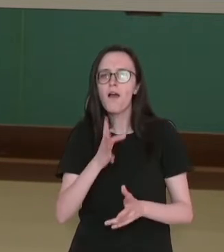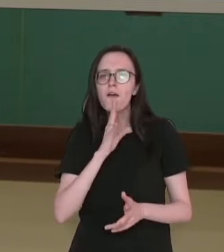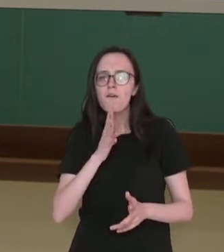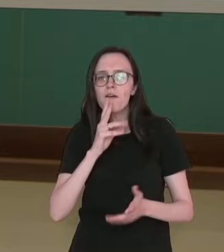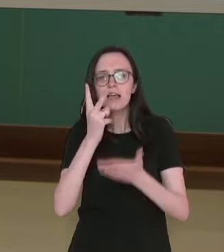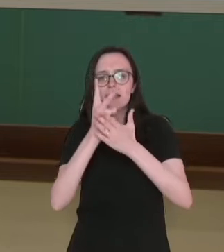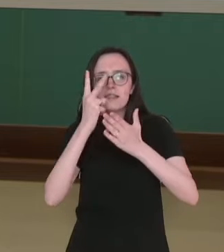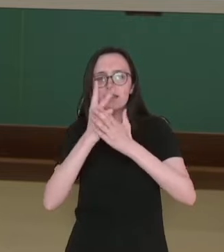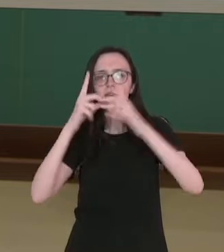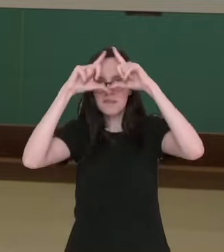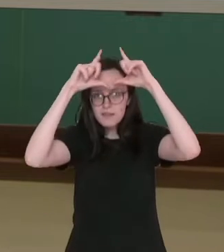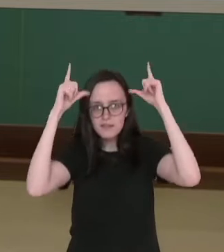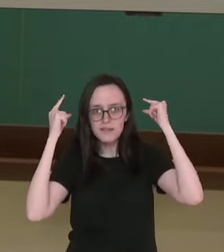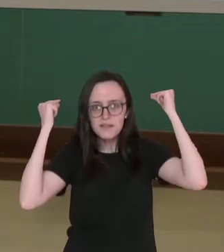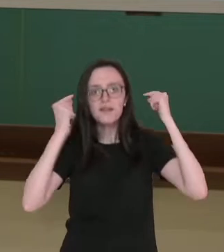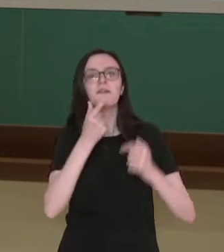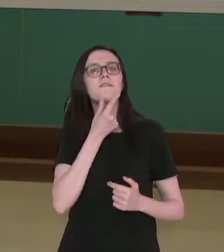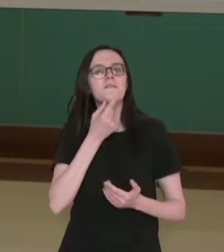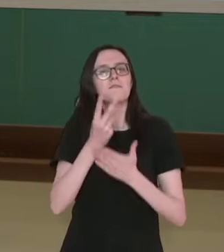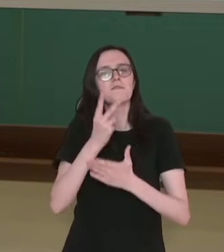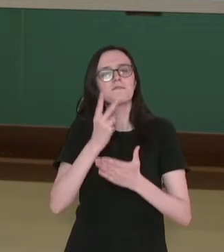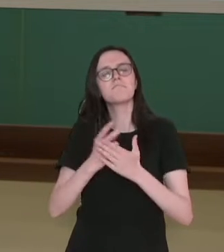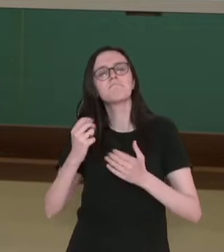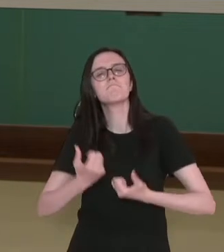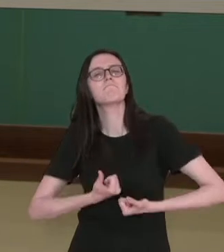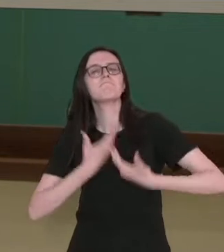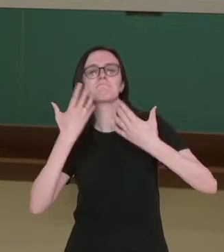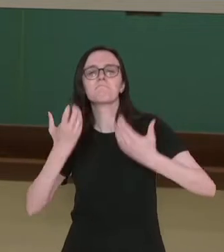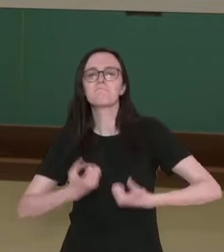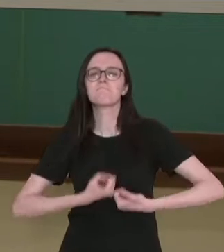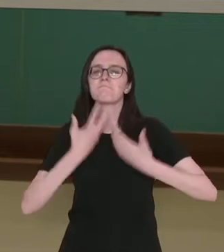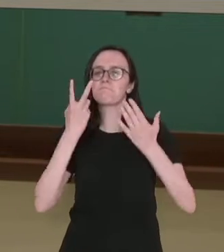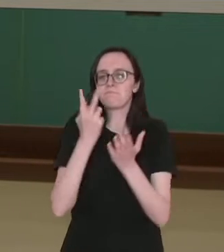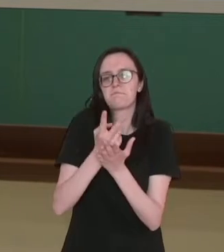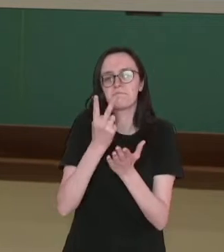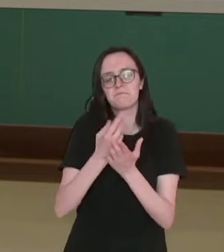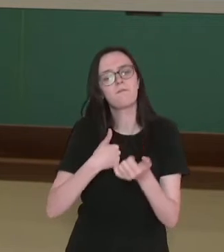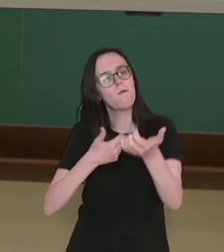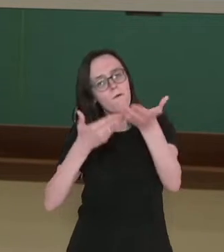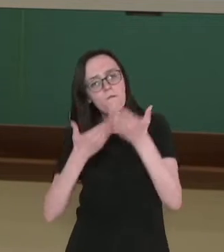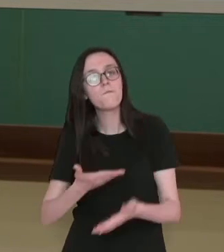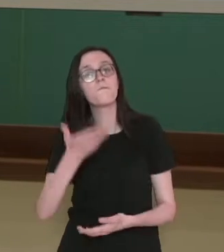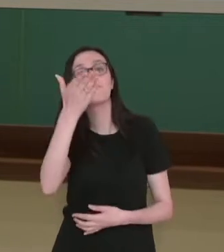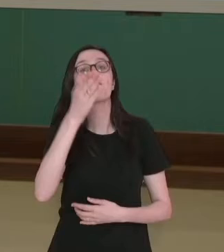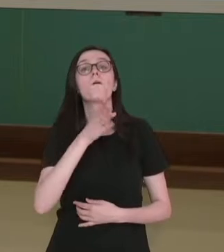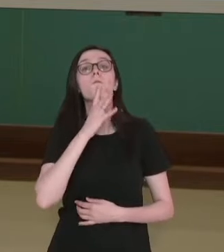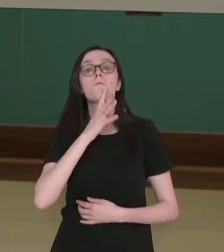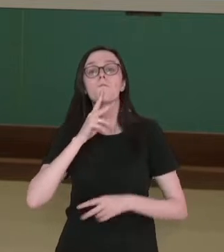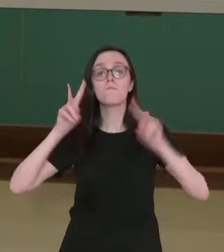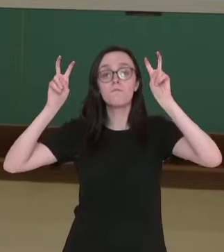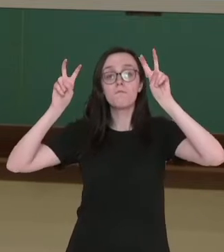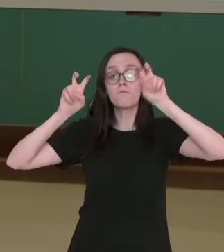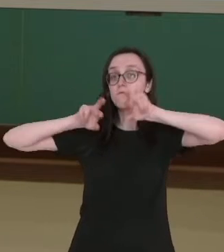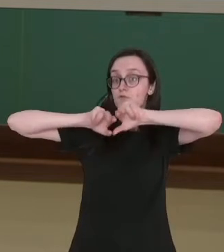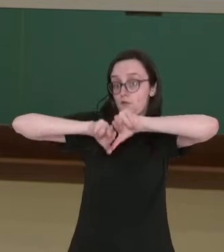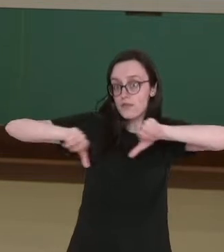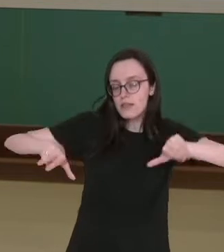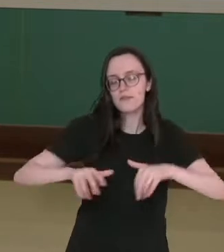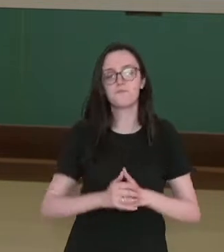na mídia, sempre com poemas novos. Te convido a conhecer o poema Diversidade. Vamos